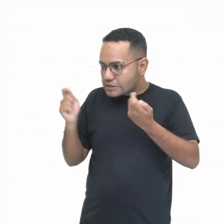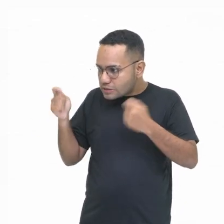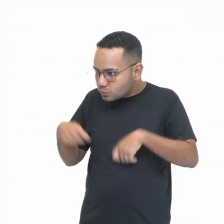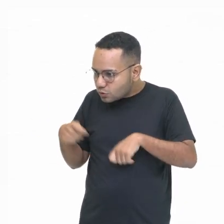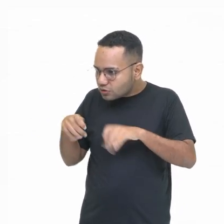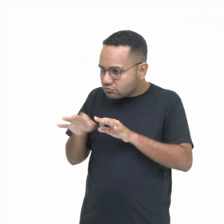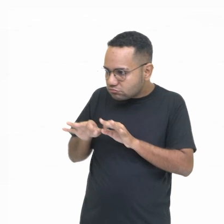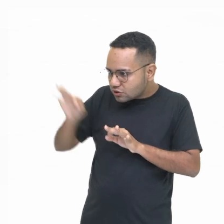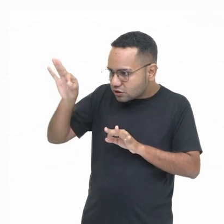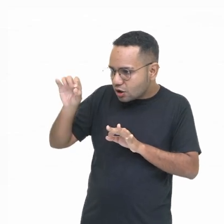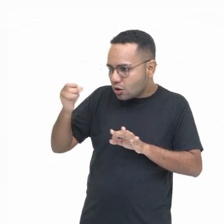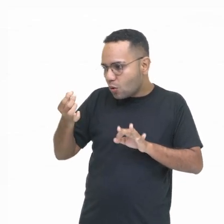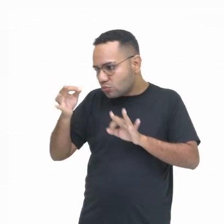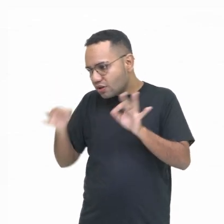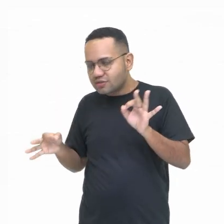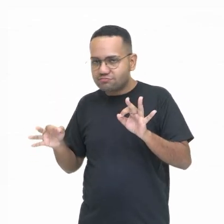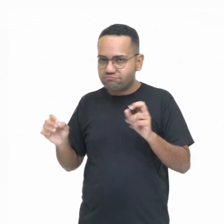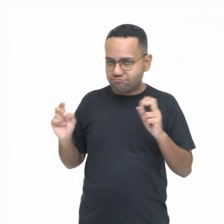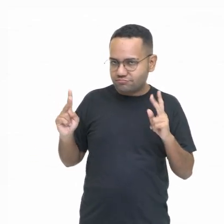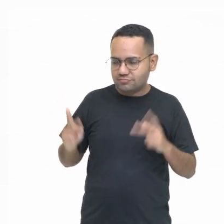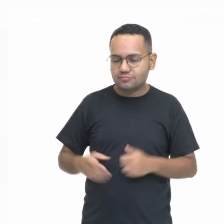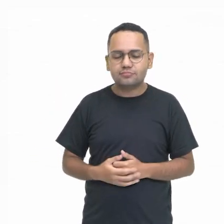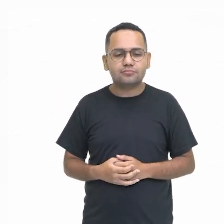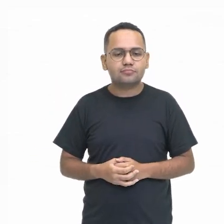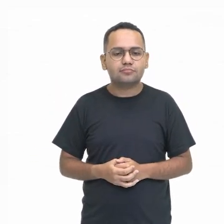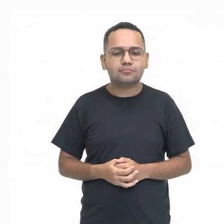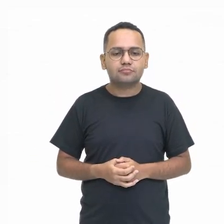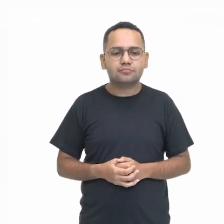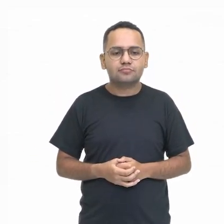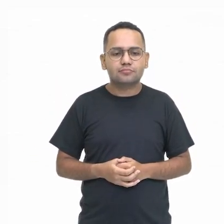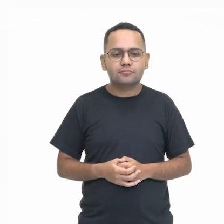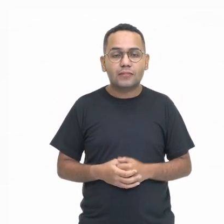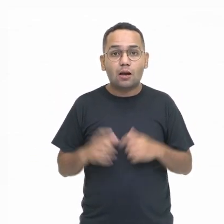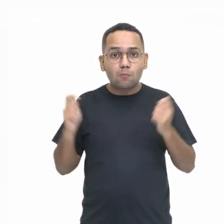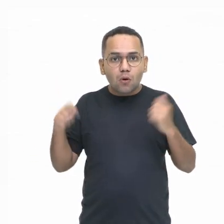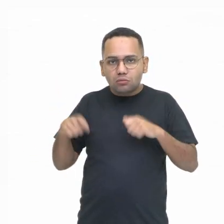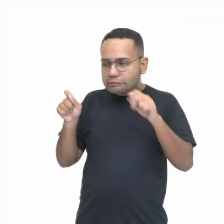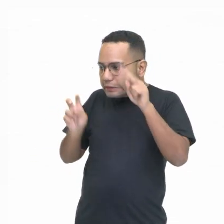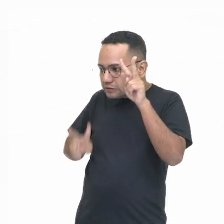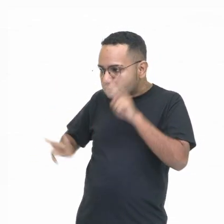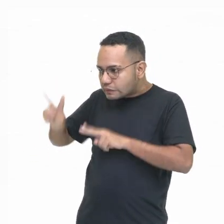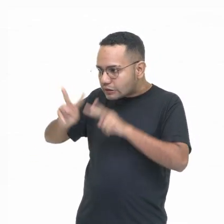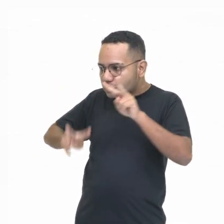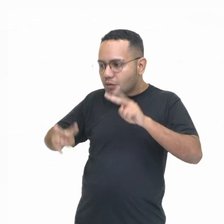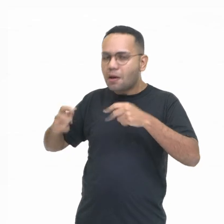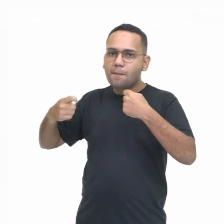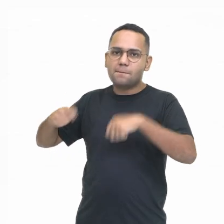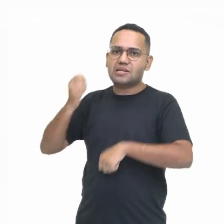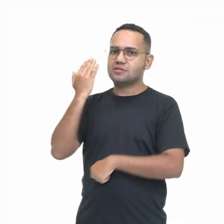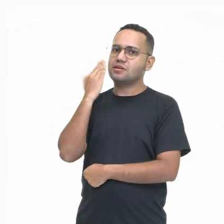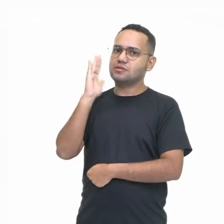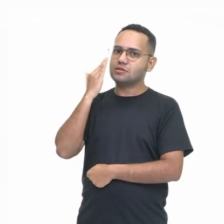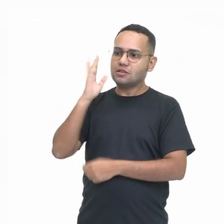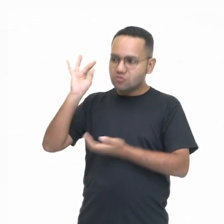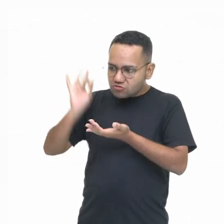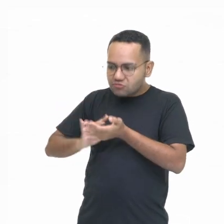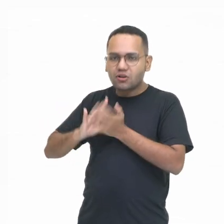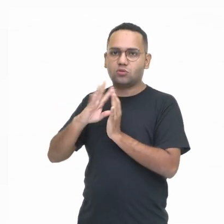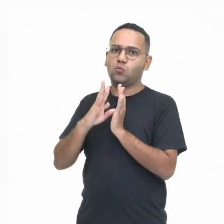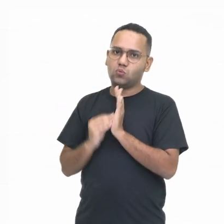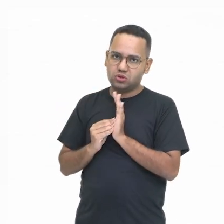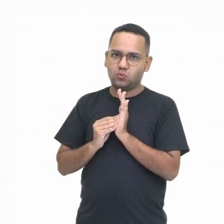é crescente, tá bom? Além de você ter essa percepção visual, tem que ter clareza também na definição, que o x aumenta e o